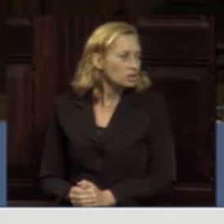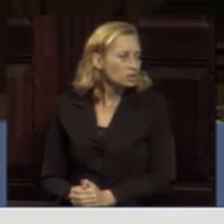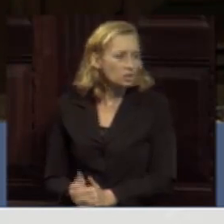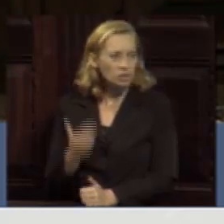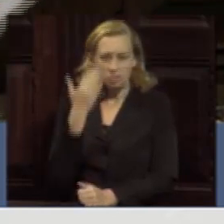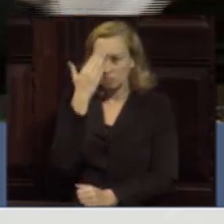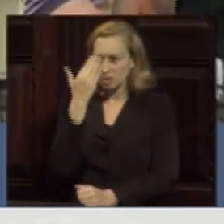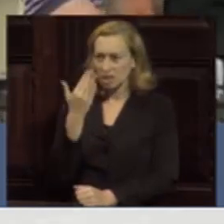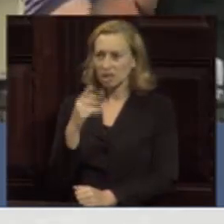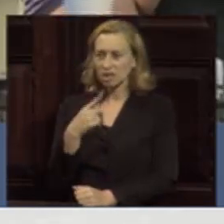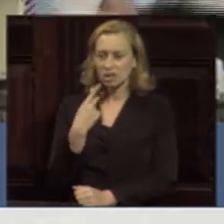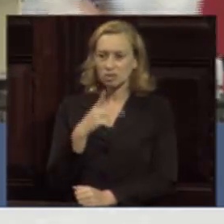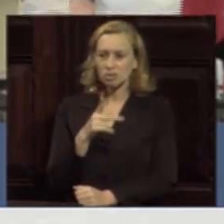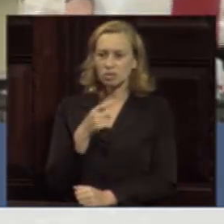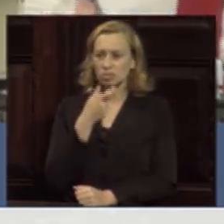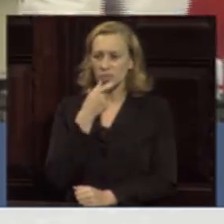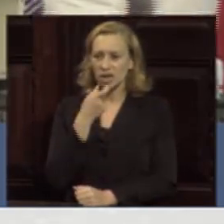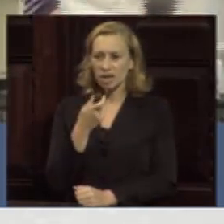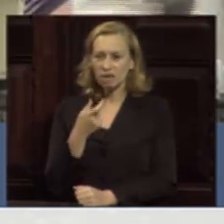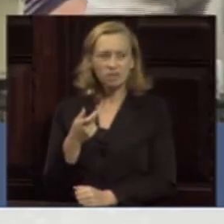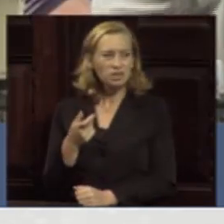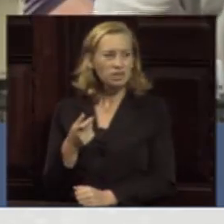Obrigada por suas palavras, deputado.